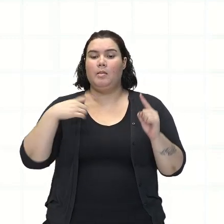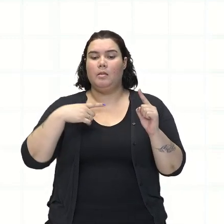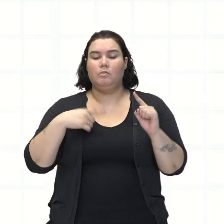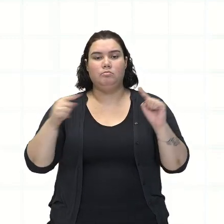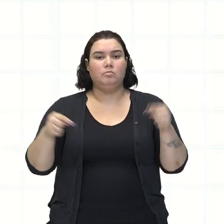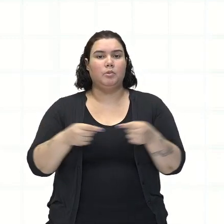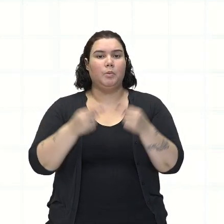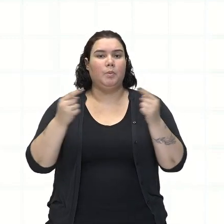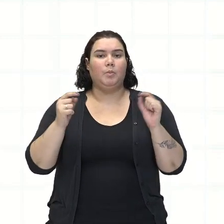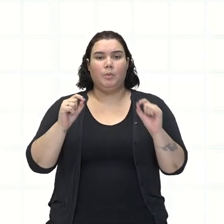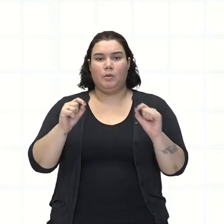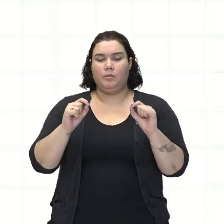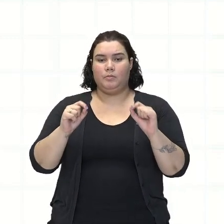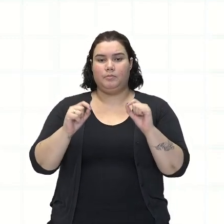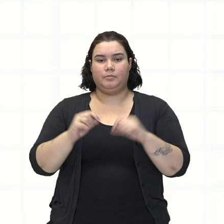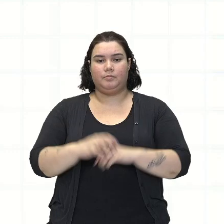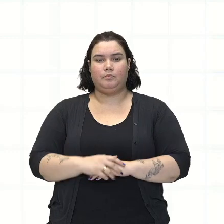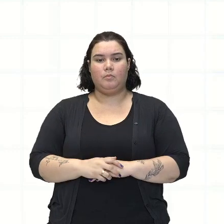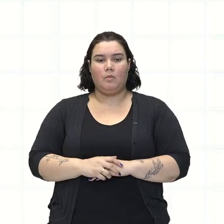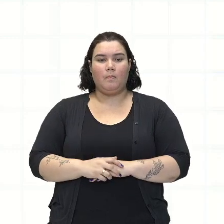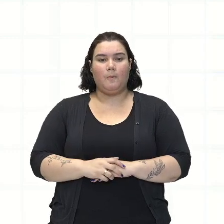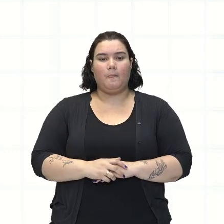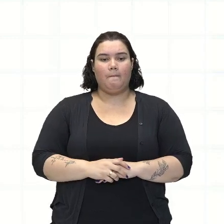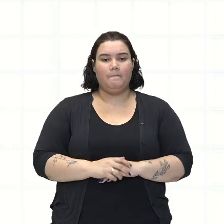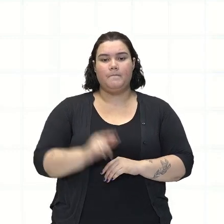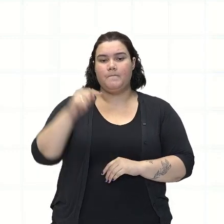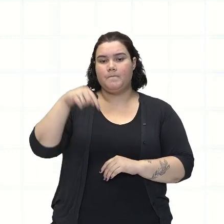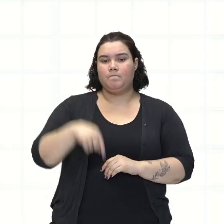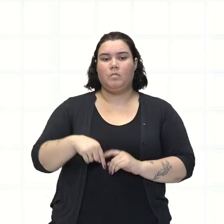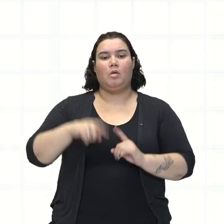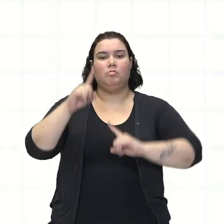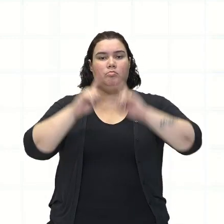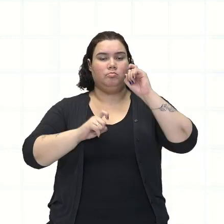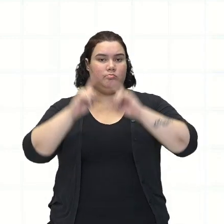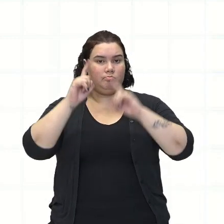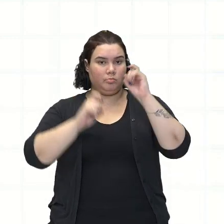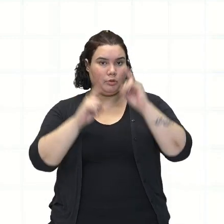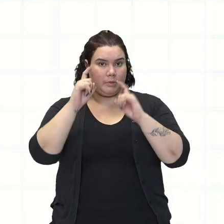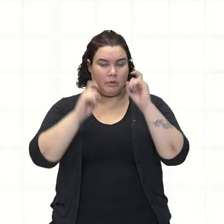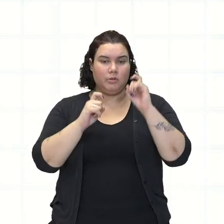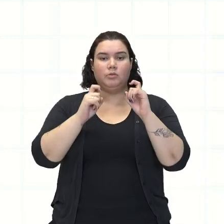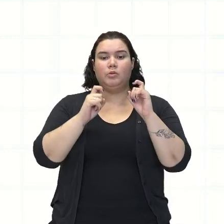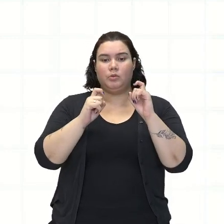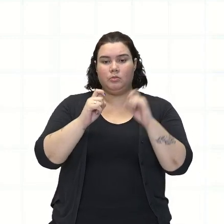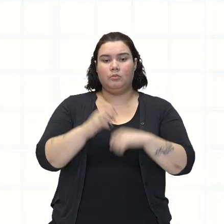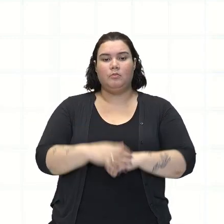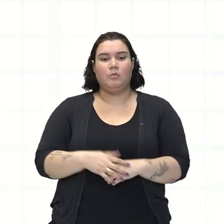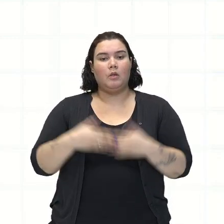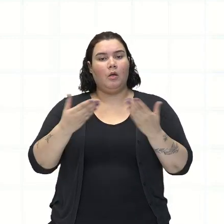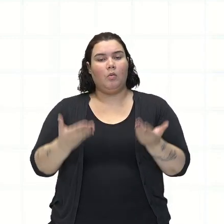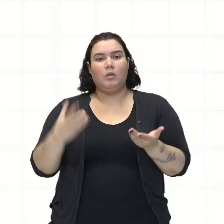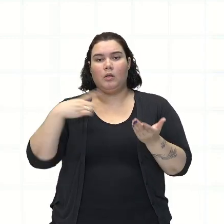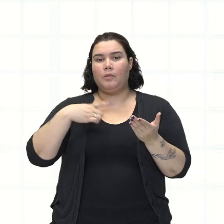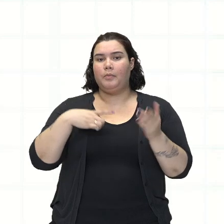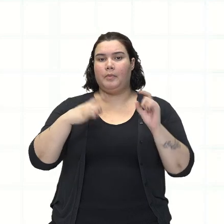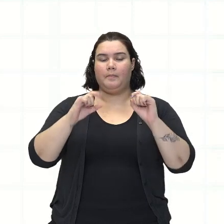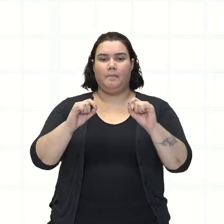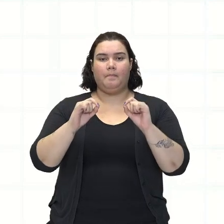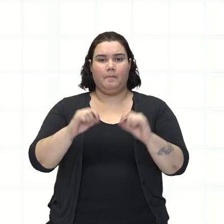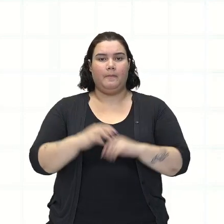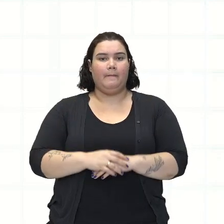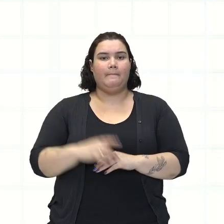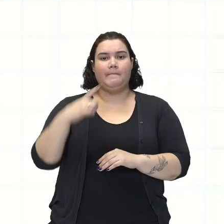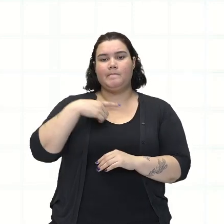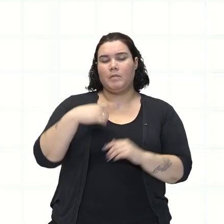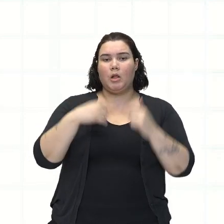associada ali aos gestos, à linguagem corporal, às expressões, e isso faz com que tenhamos tanto